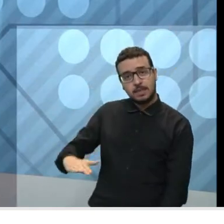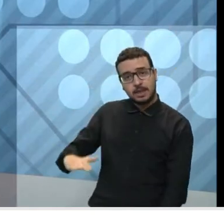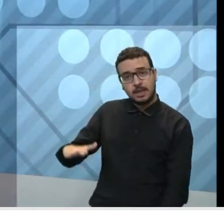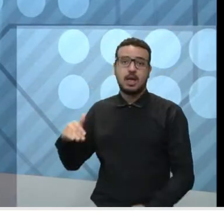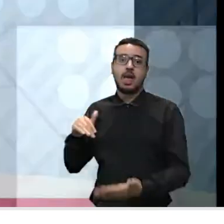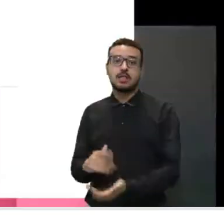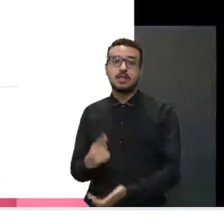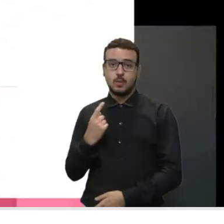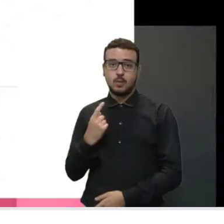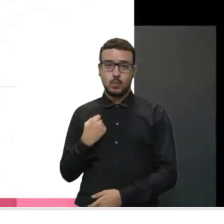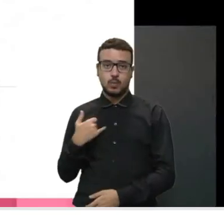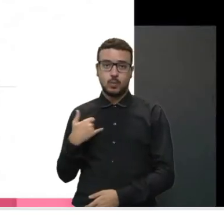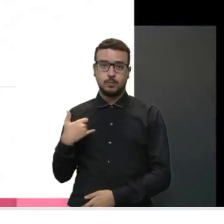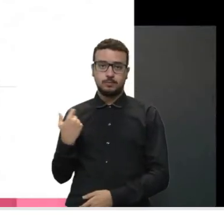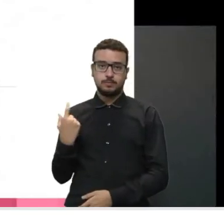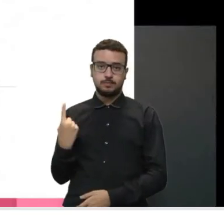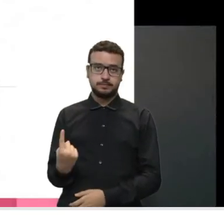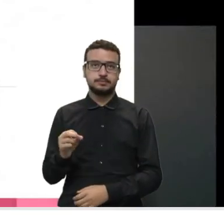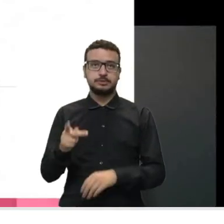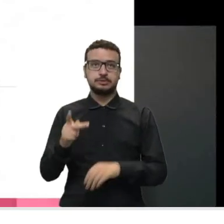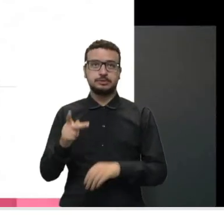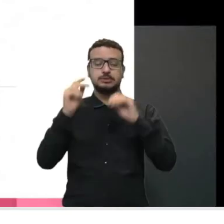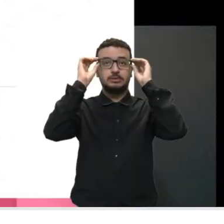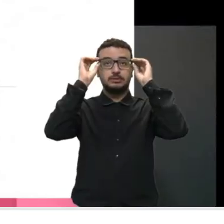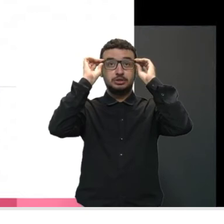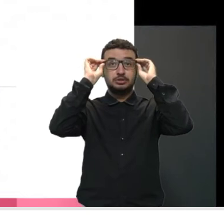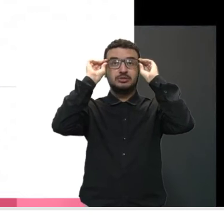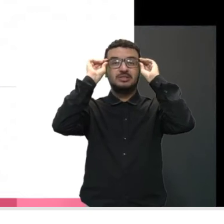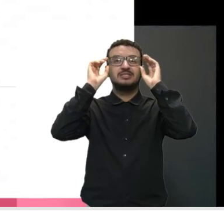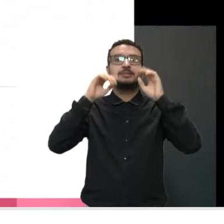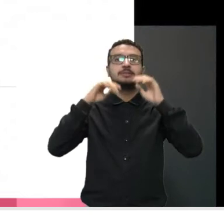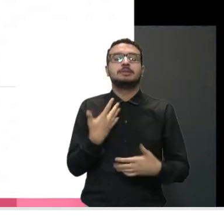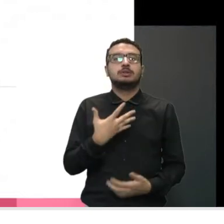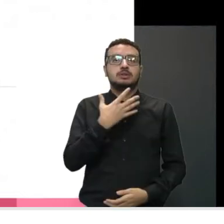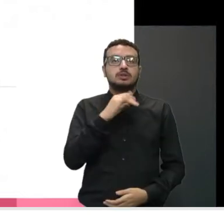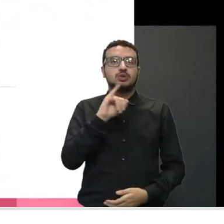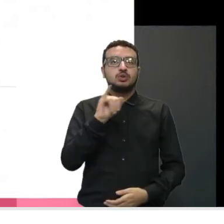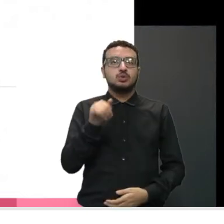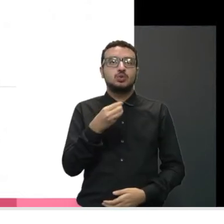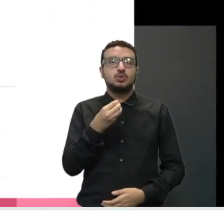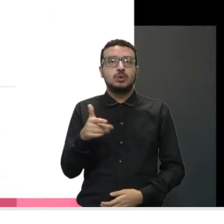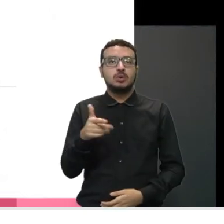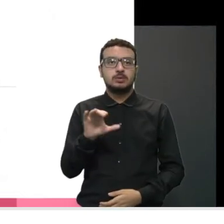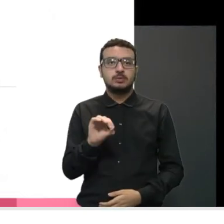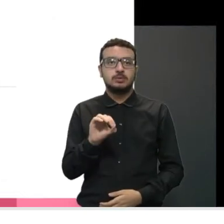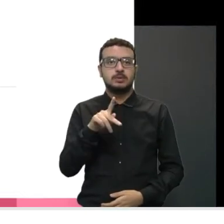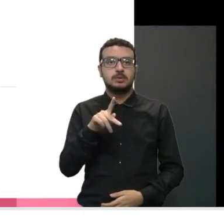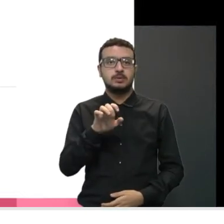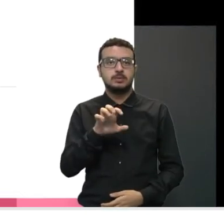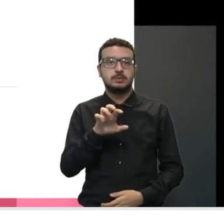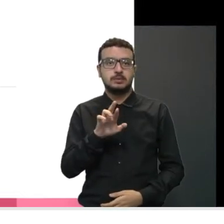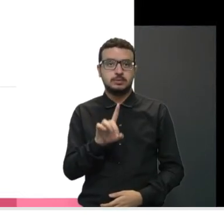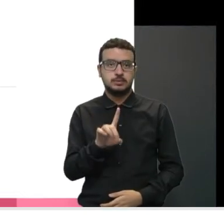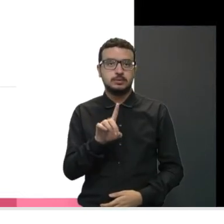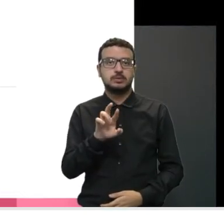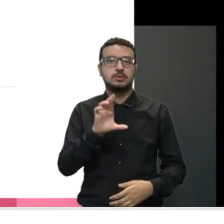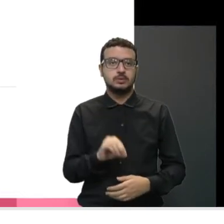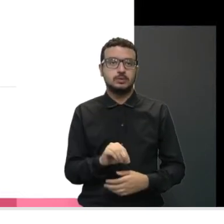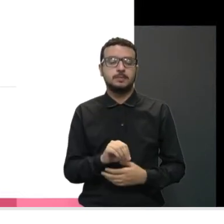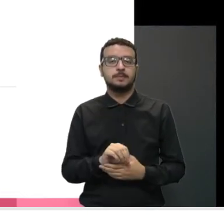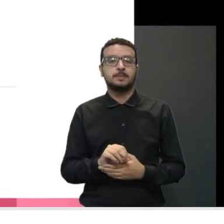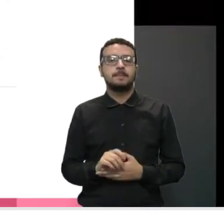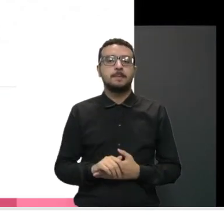João Pedro, qual que é o benefício de João Pedro para o AAS? Para sons de alerta, né? Então, se ouvir os